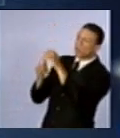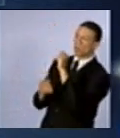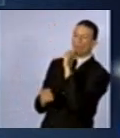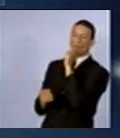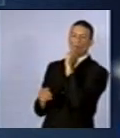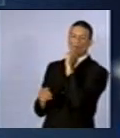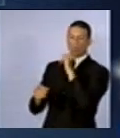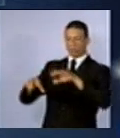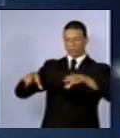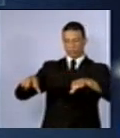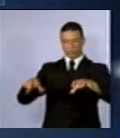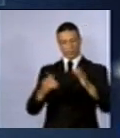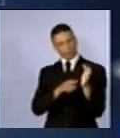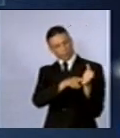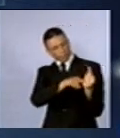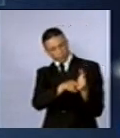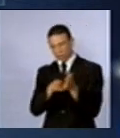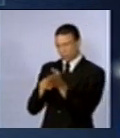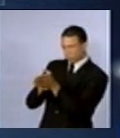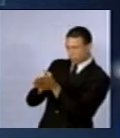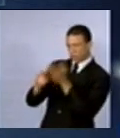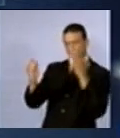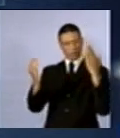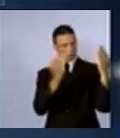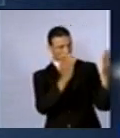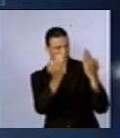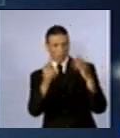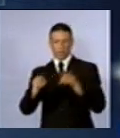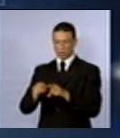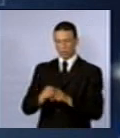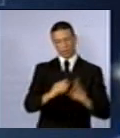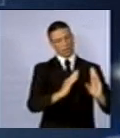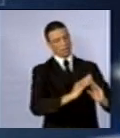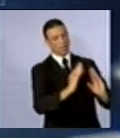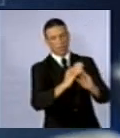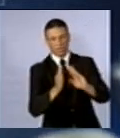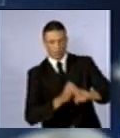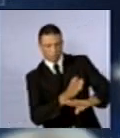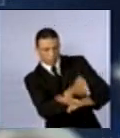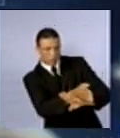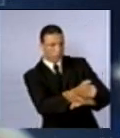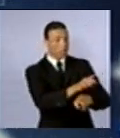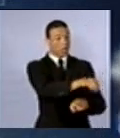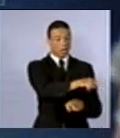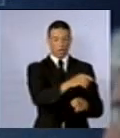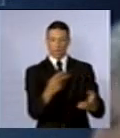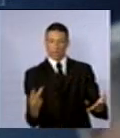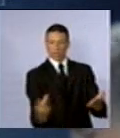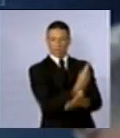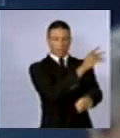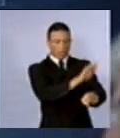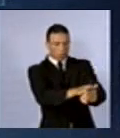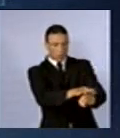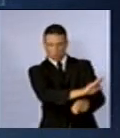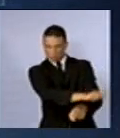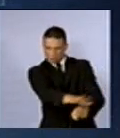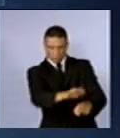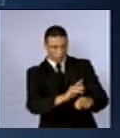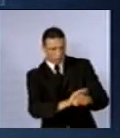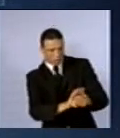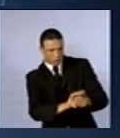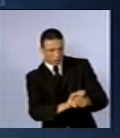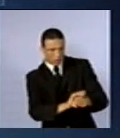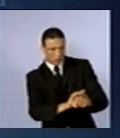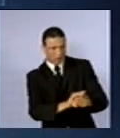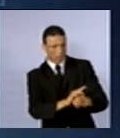Se realizou a medição e o georreferenciamento das residências dos casos, né, nas residências onde crianças tivessem